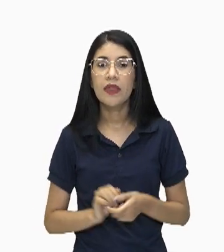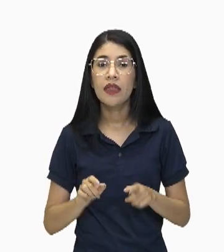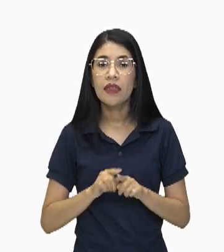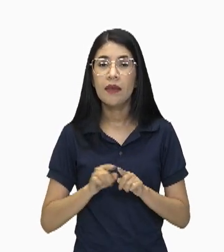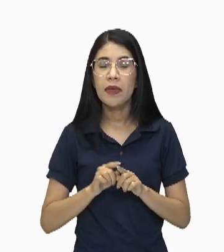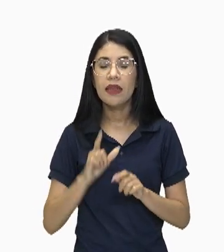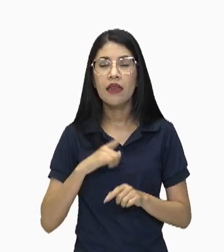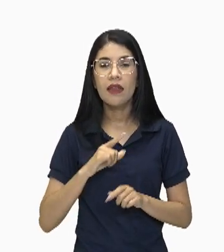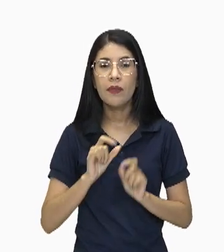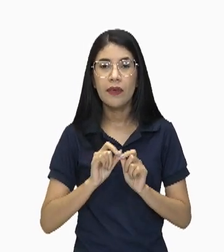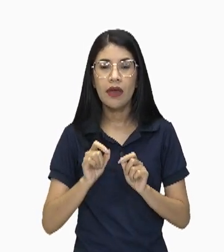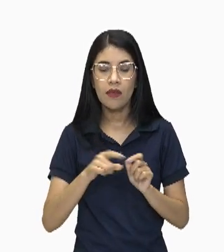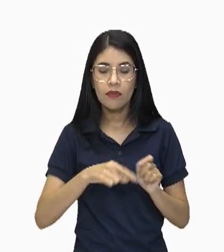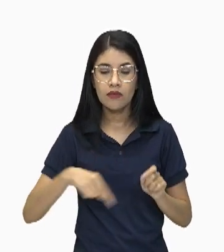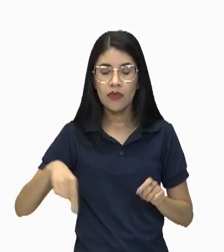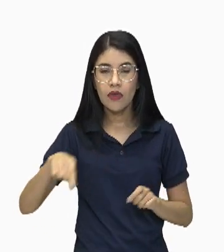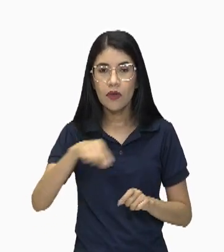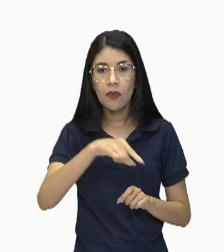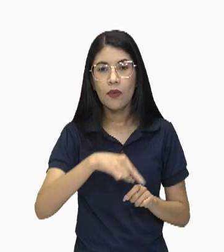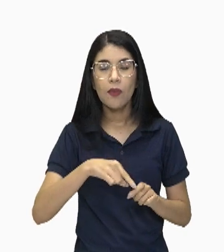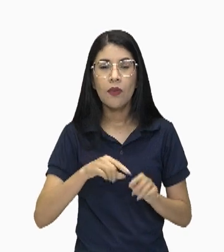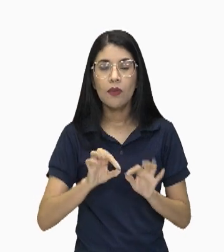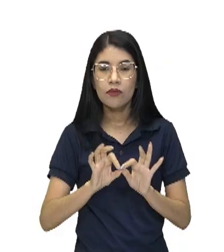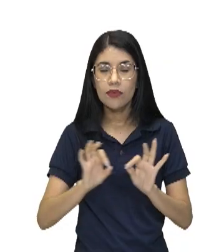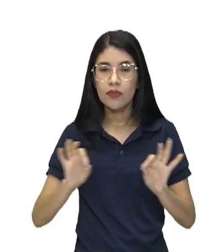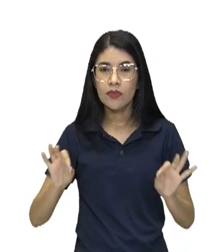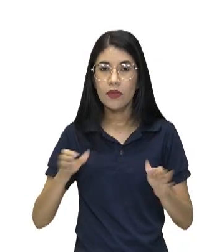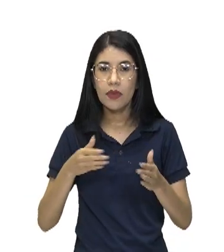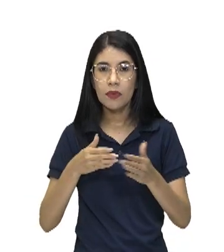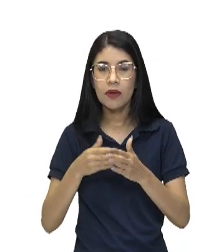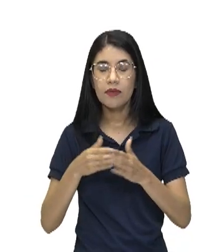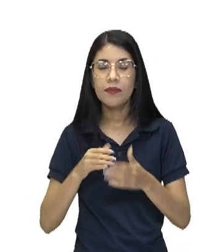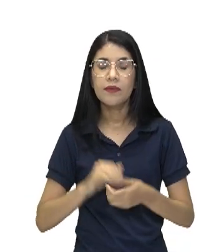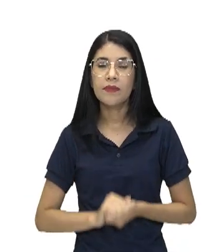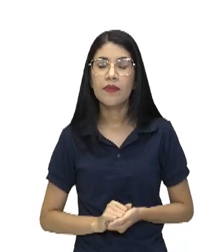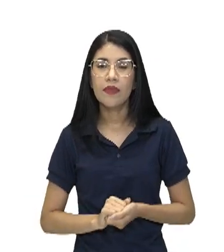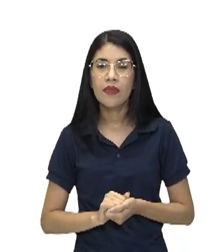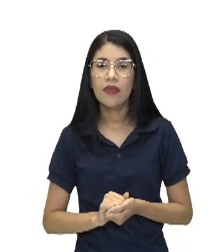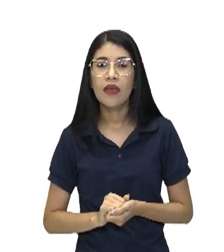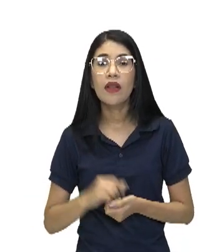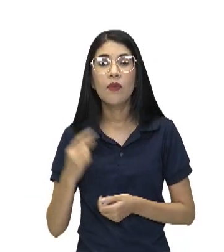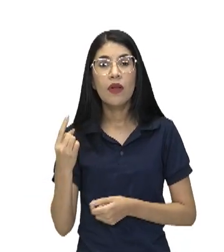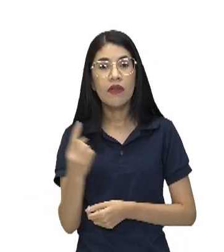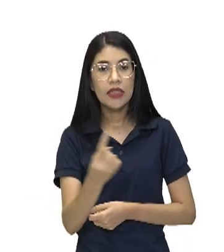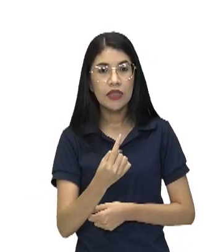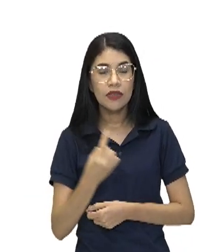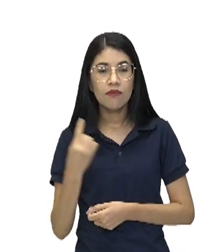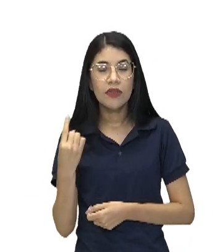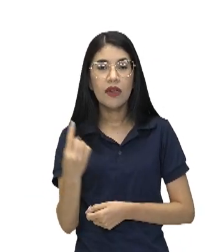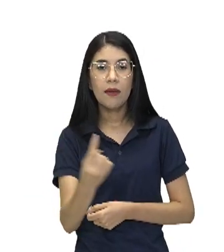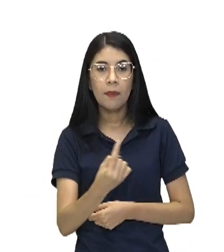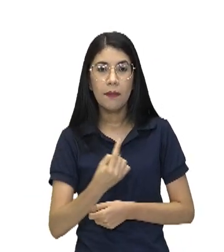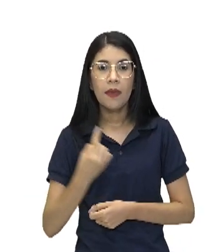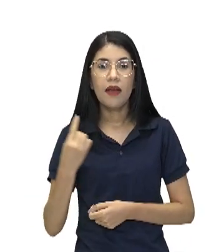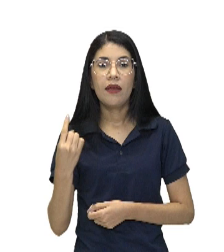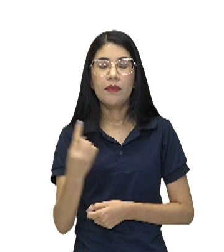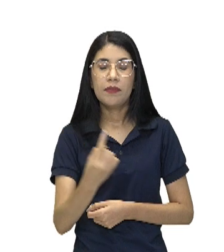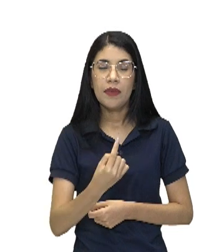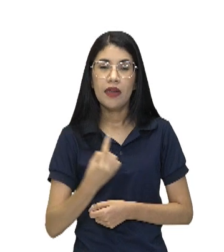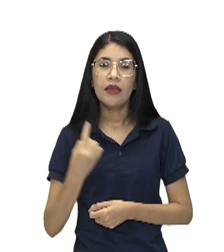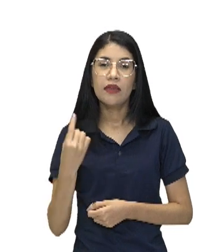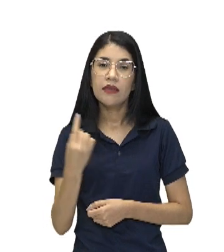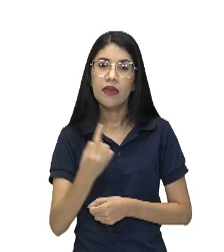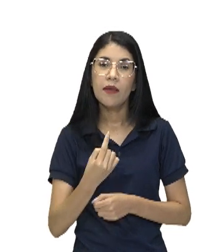metálico marcando o diâmetro limite. E aí ele vai fazer giros consecutivos ali